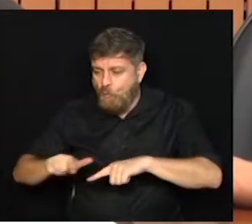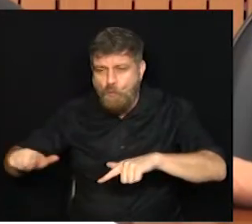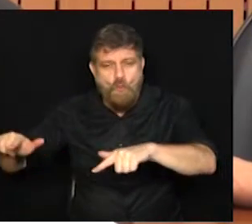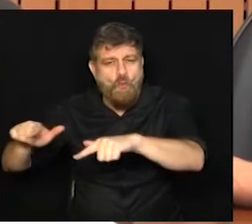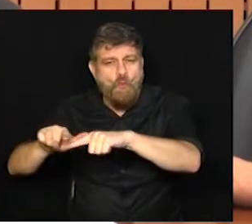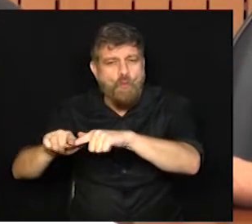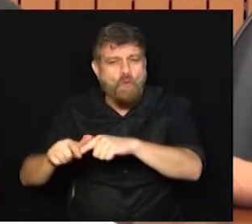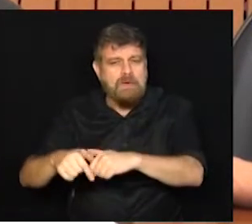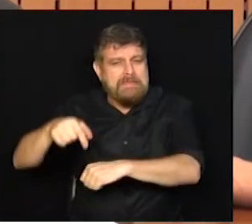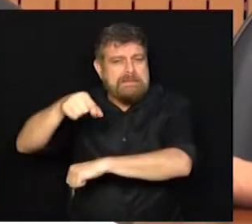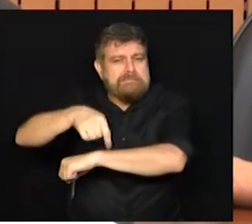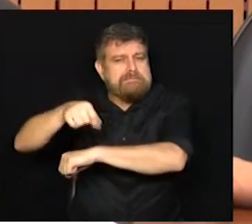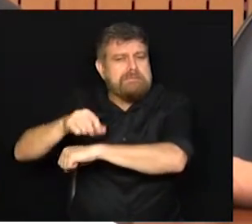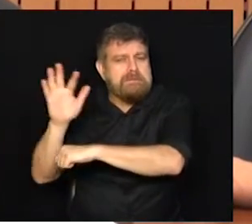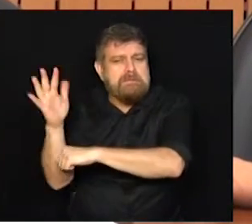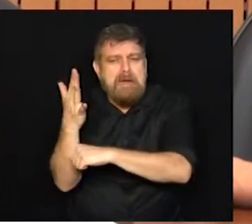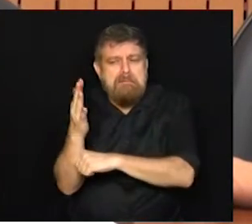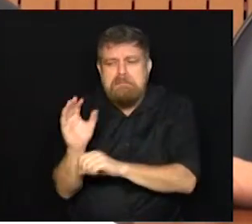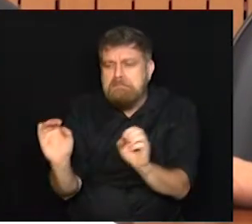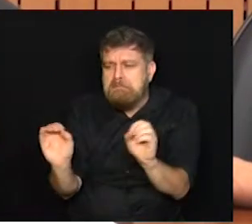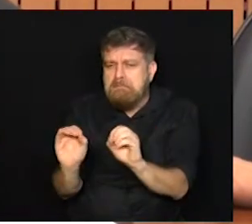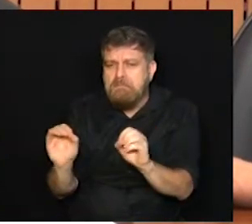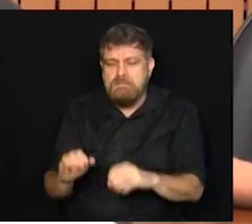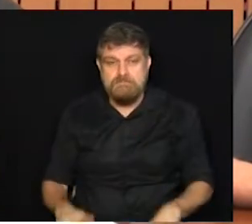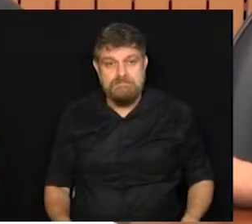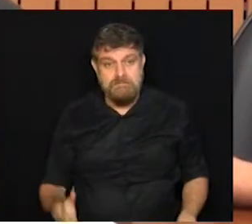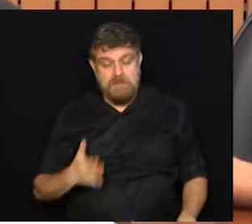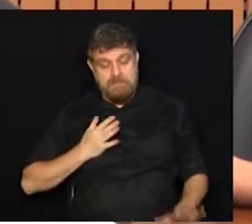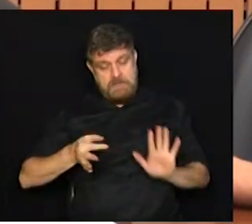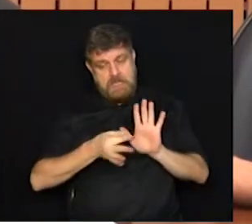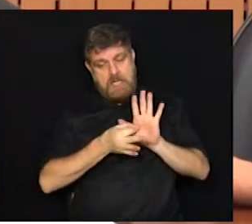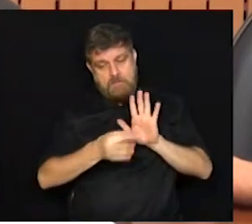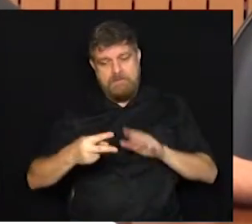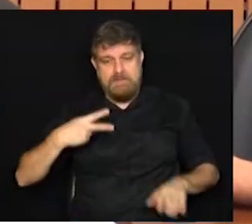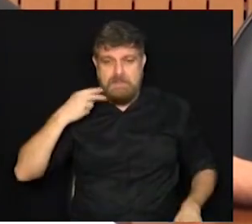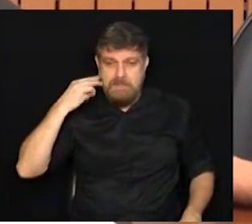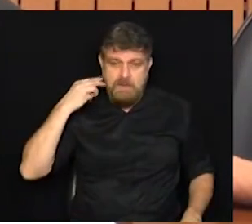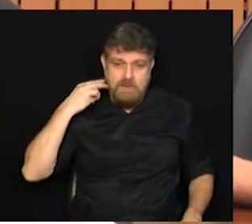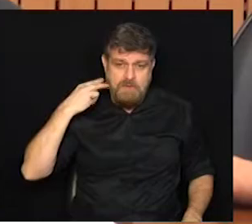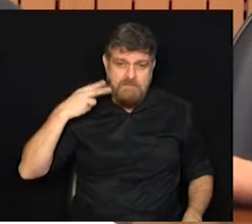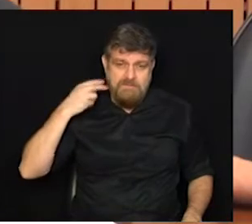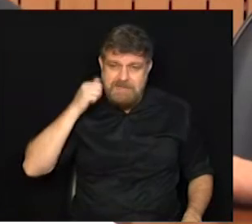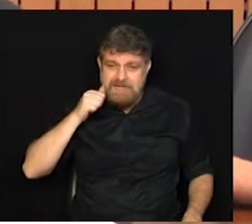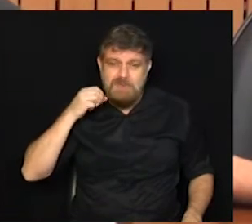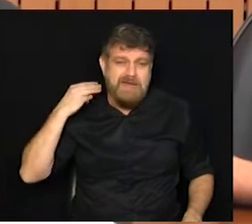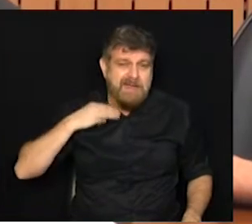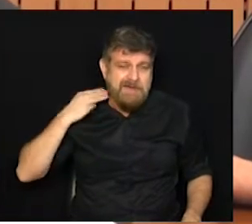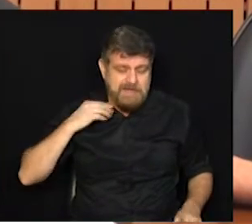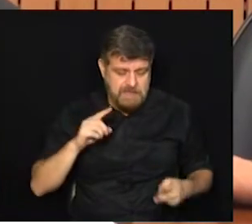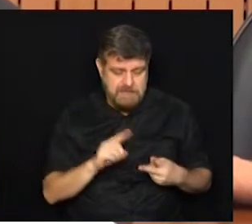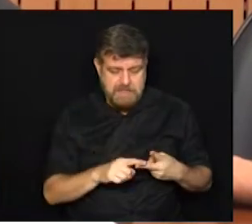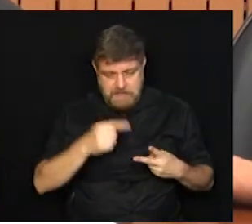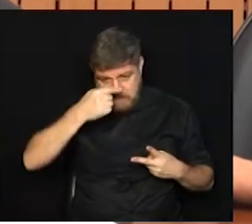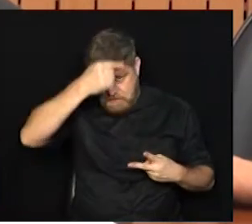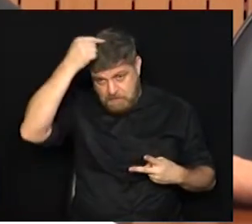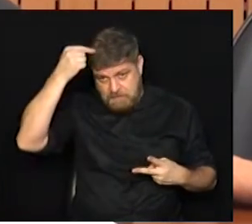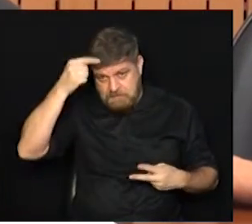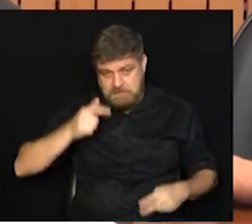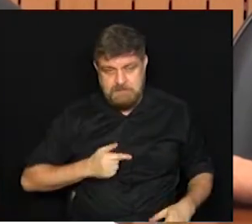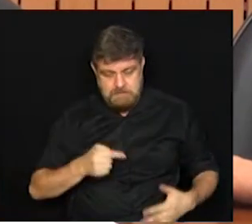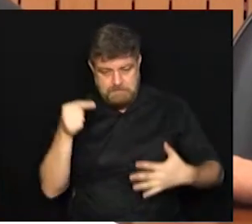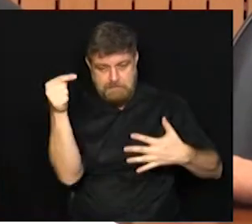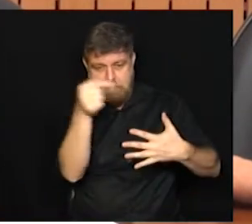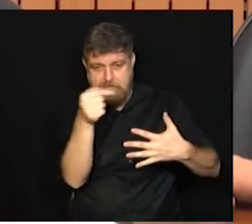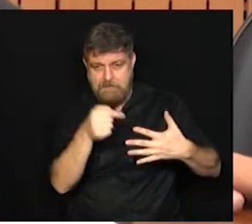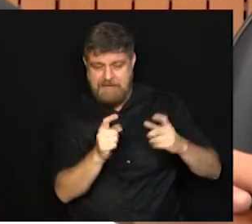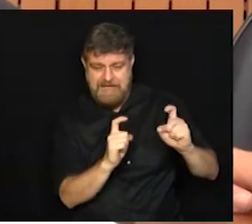queria dar, vereadora Mariana Conte, vereador Paulo Gaspar, esses pontos que foram levantados agora nessa nossa